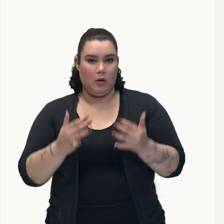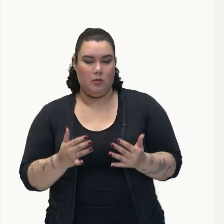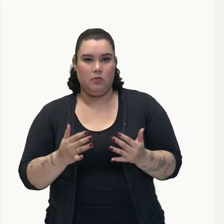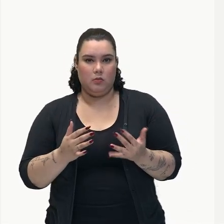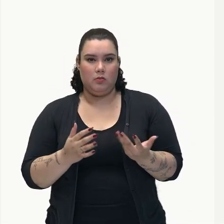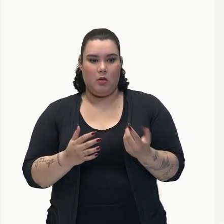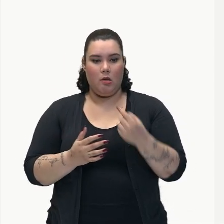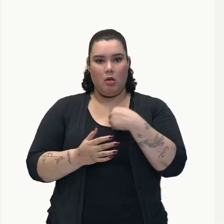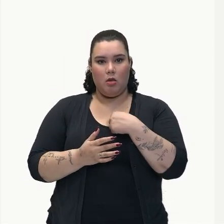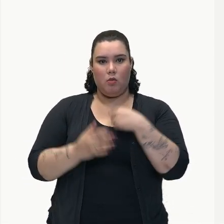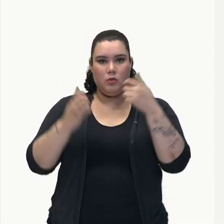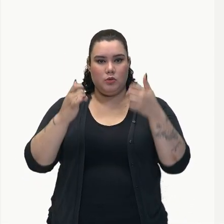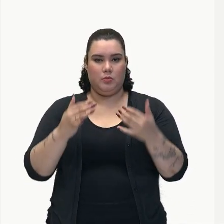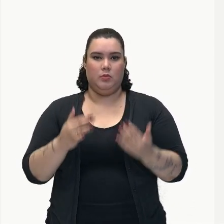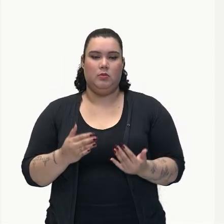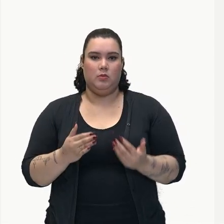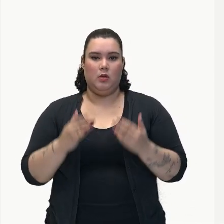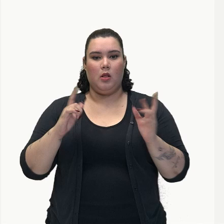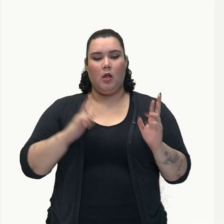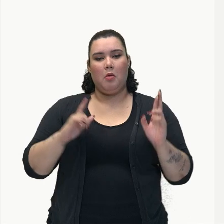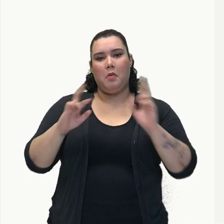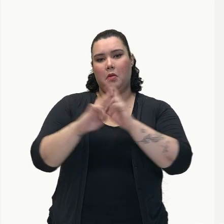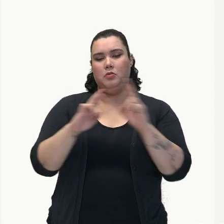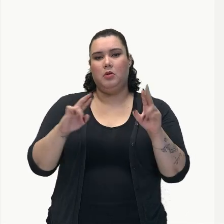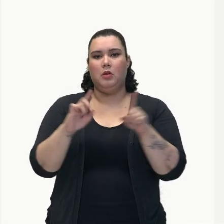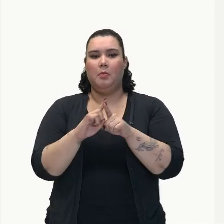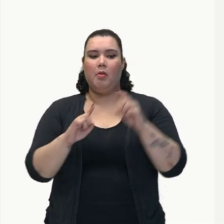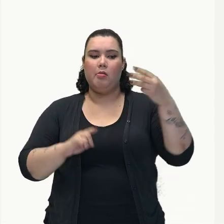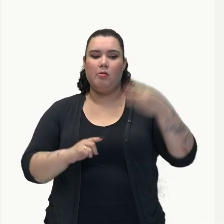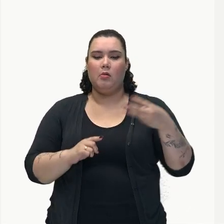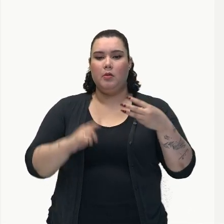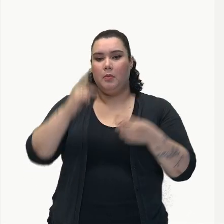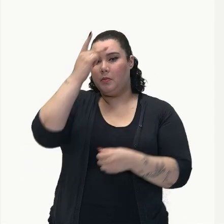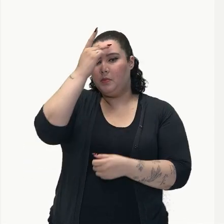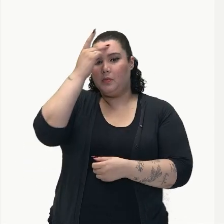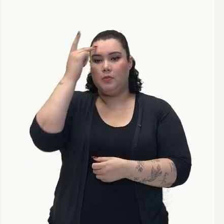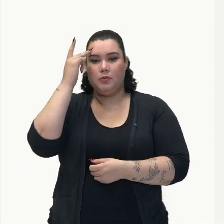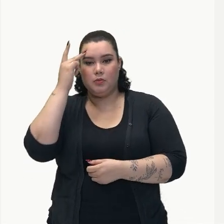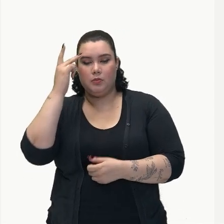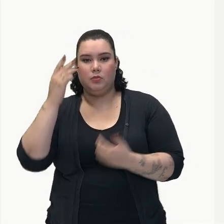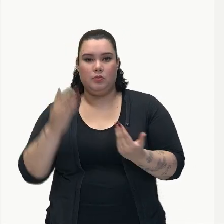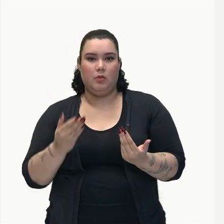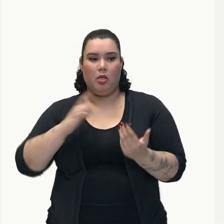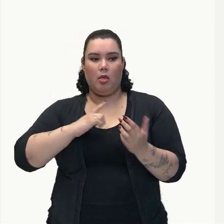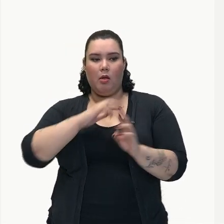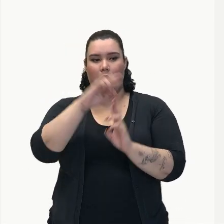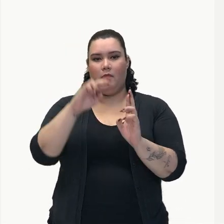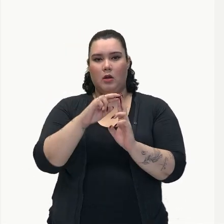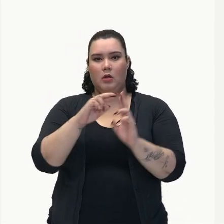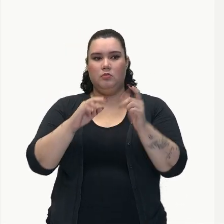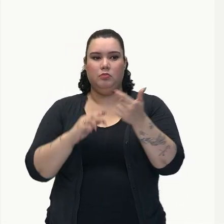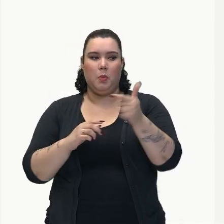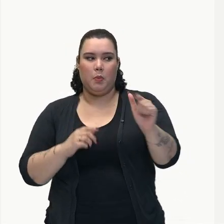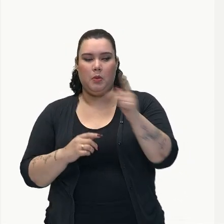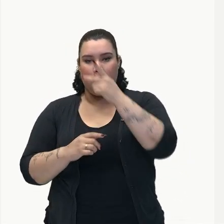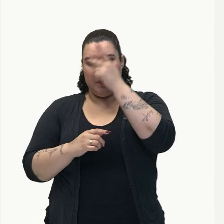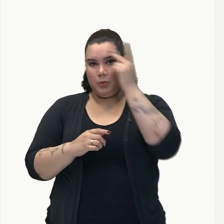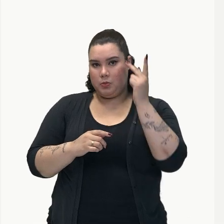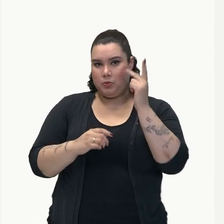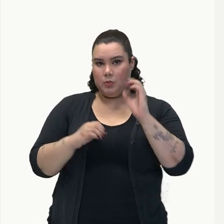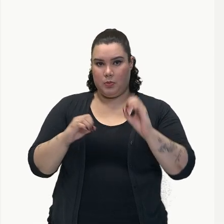também posso estar me relacionando a uma terceira pessoa, a alguém que eu estou me referindo, ok? Terceira pessoa de